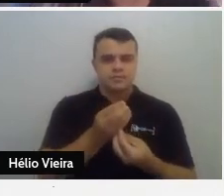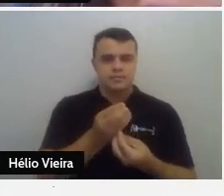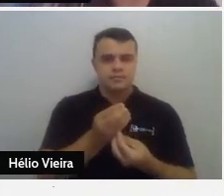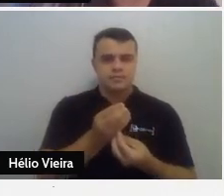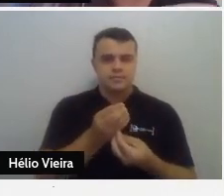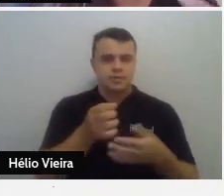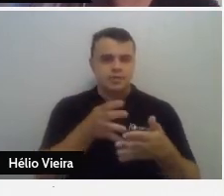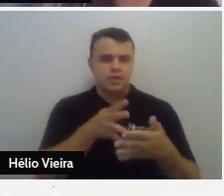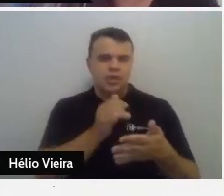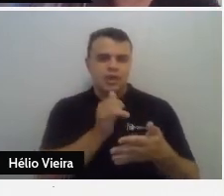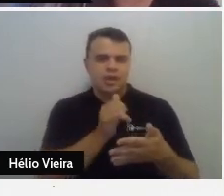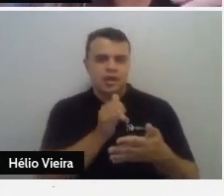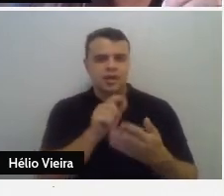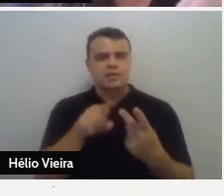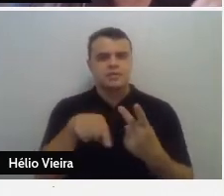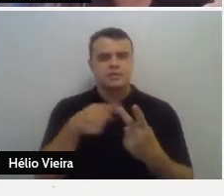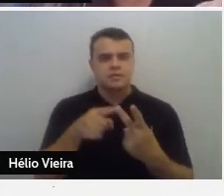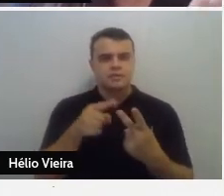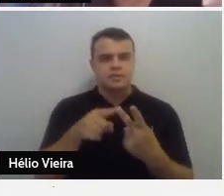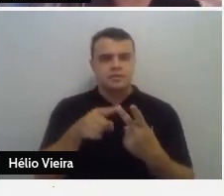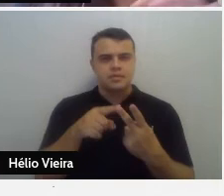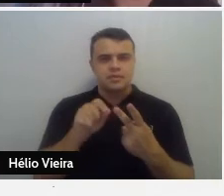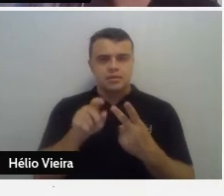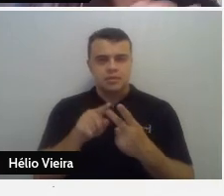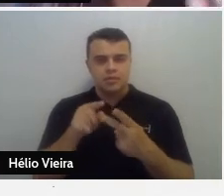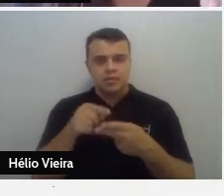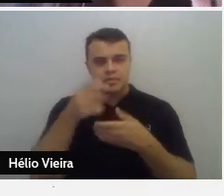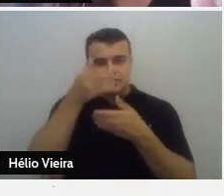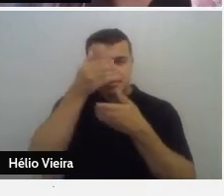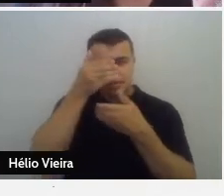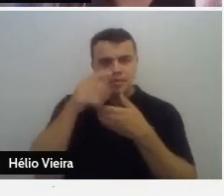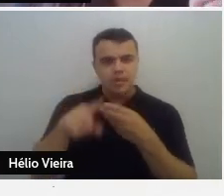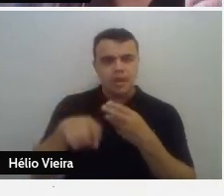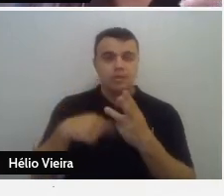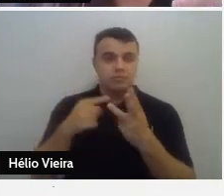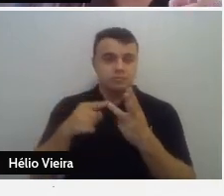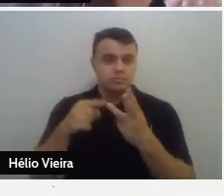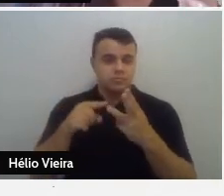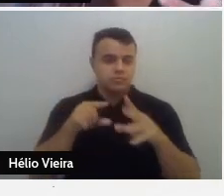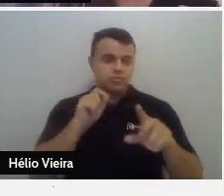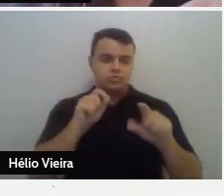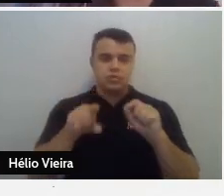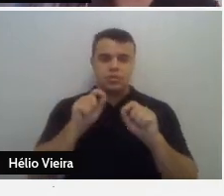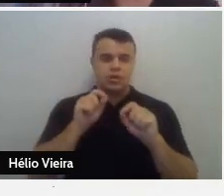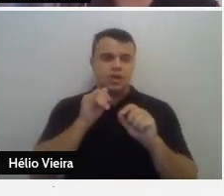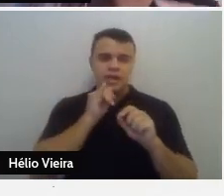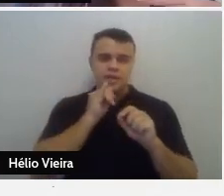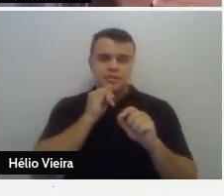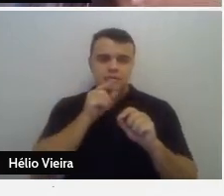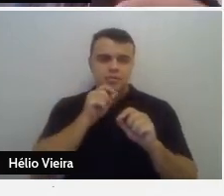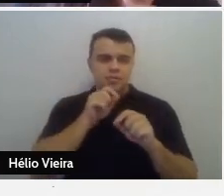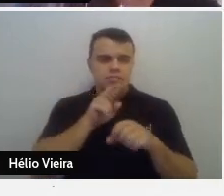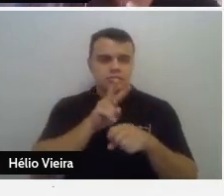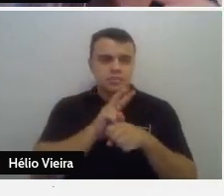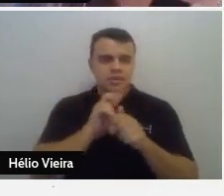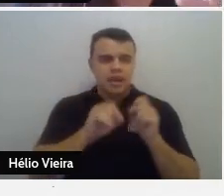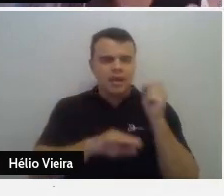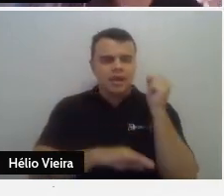pintura italiana, arte islâmica. Você pode selecionar e pode ir por andar também. Então